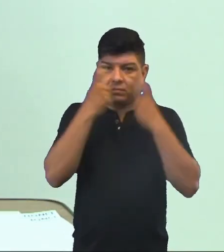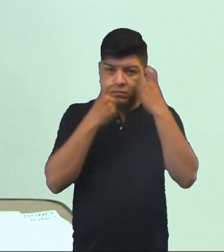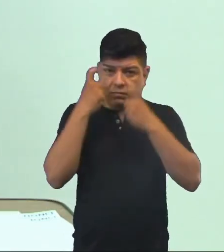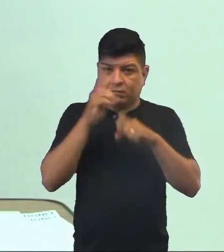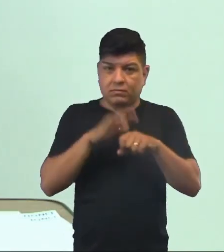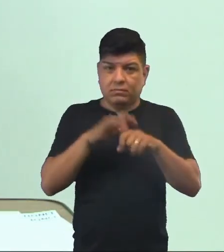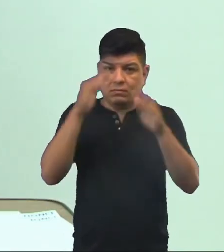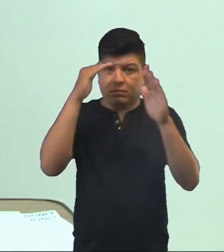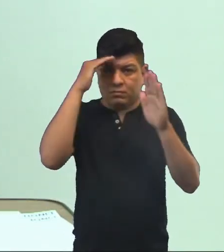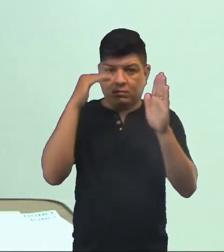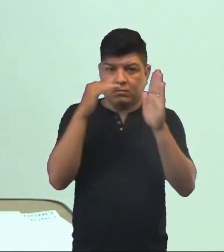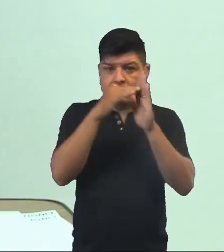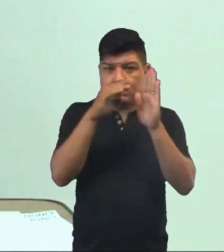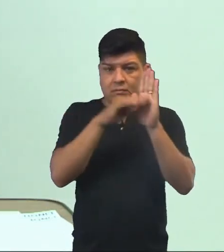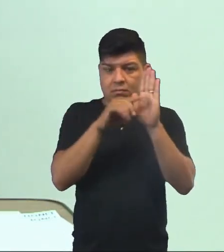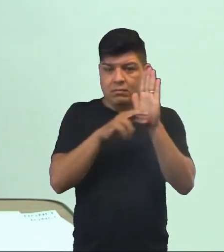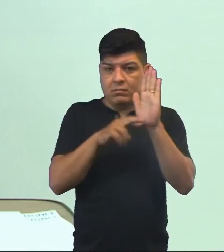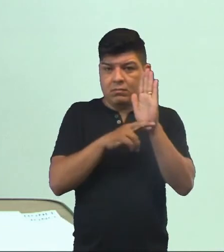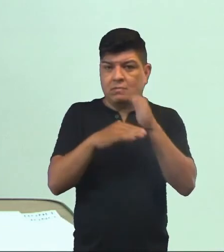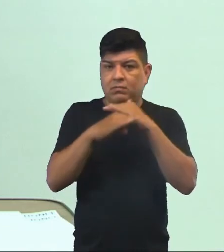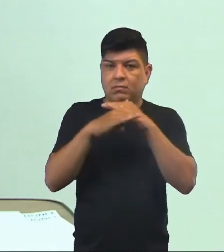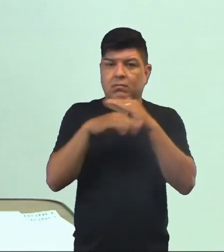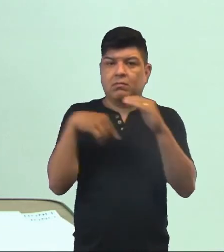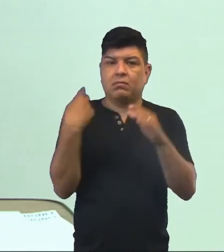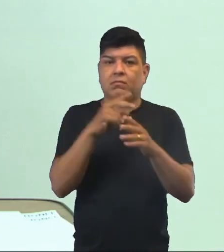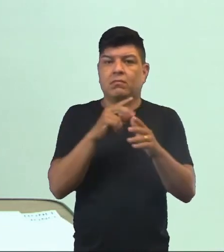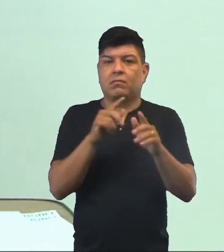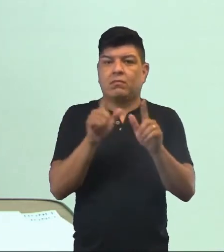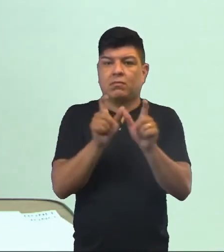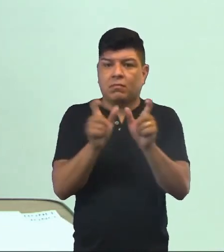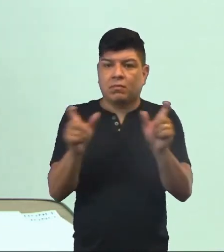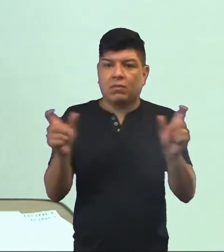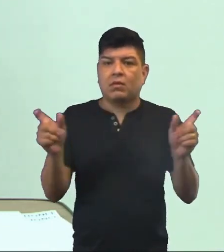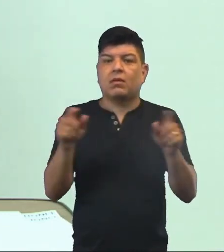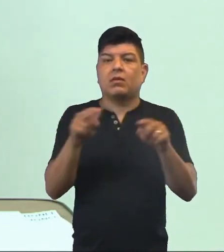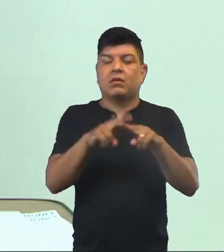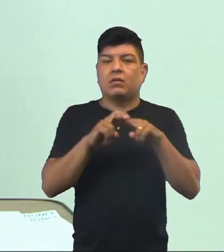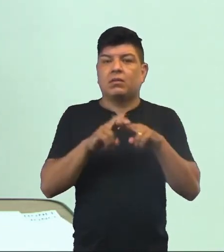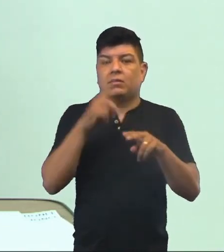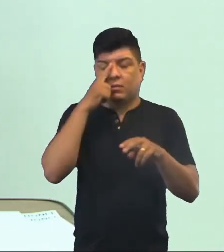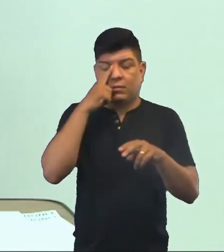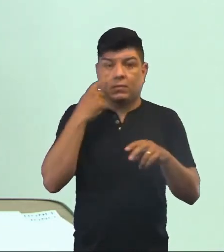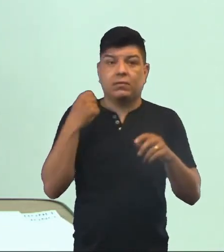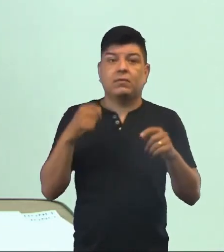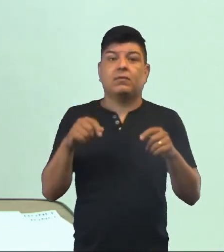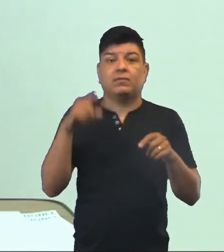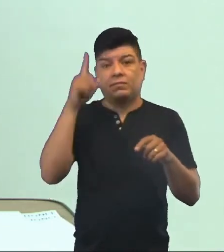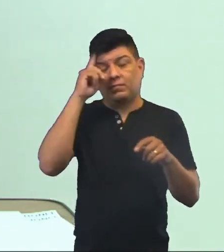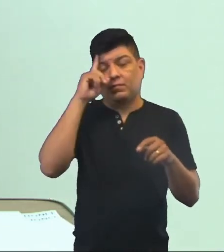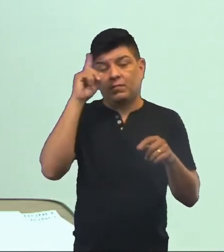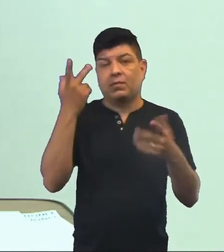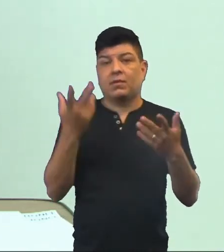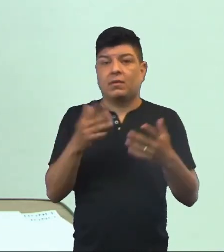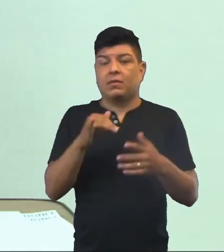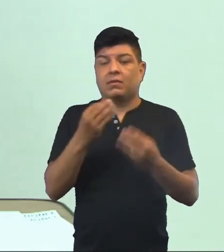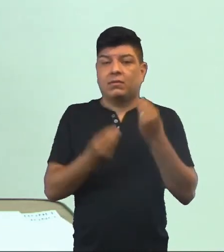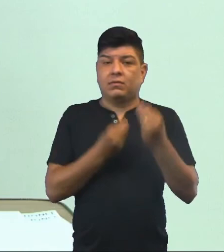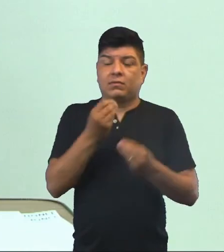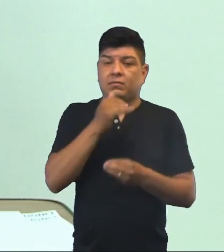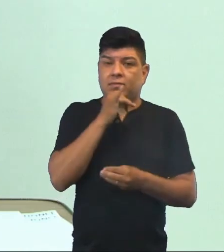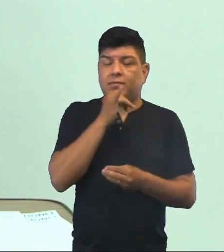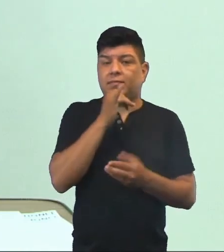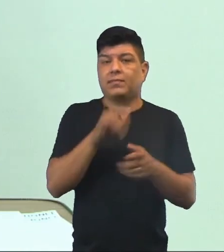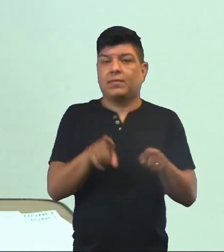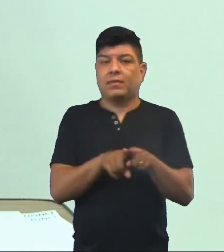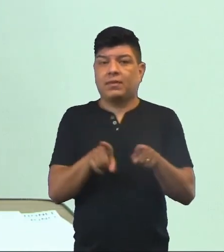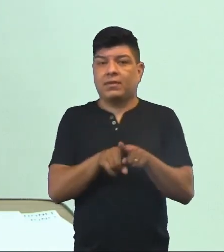preocupa mais em obedecer esses padrões da nossa gramática. Então, esses hábitos que a gente leva no nosso cotidiano, como a gente viu com o exemplo